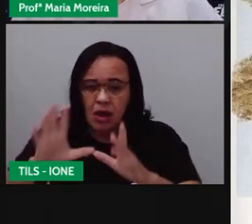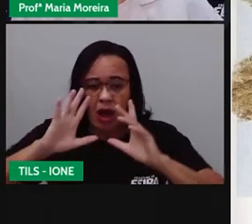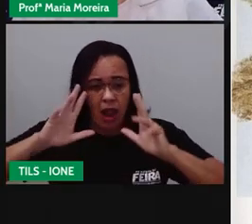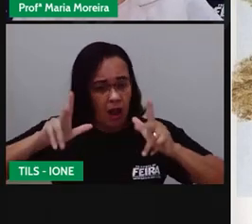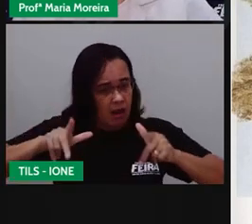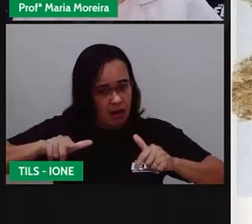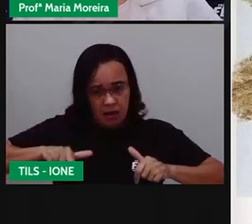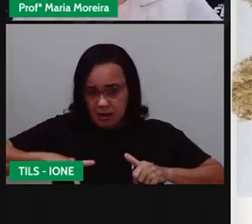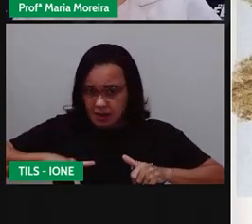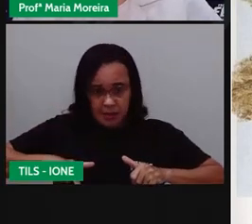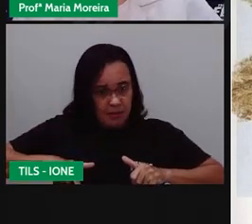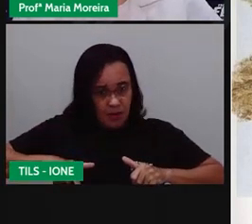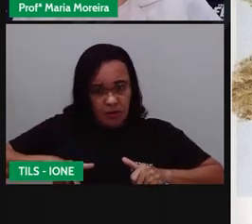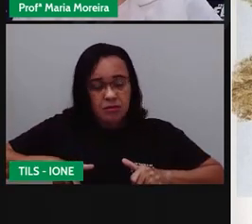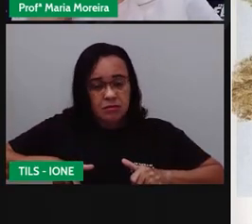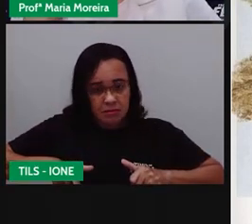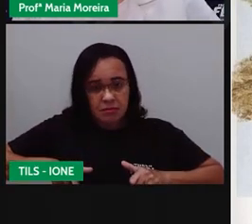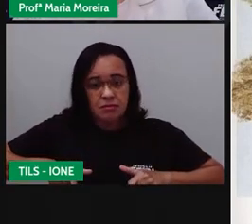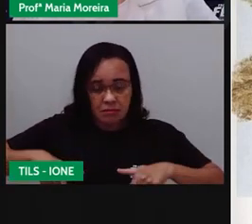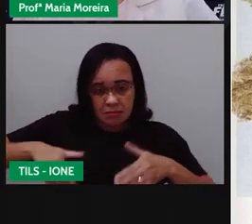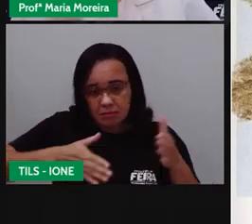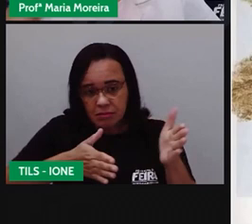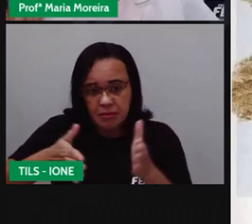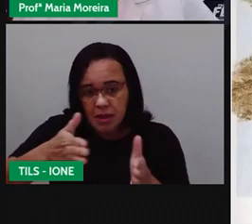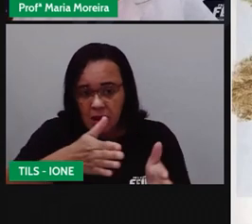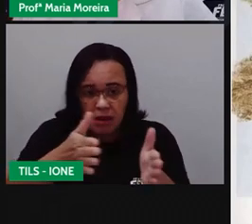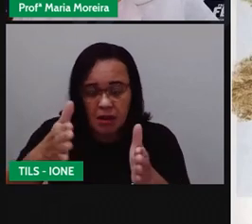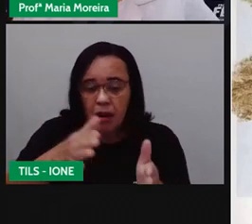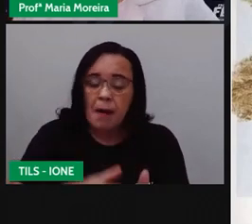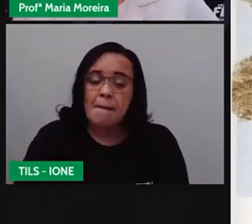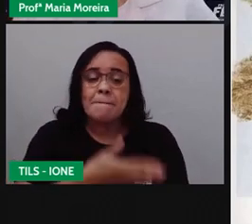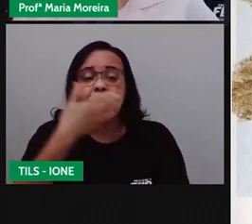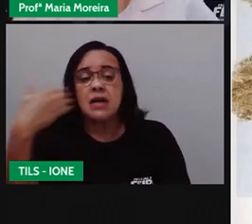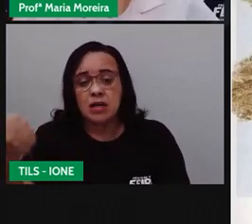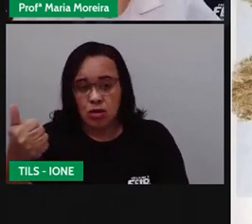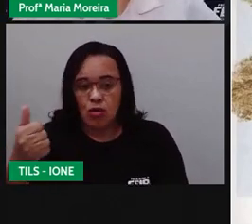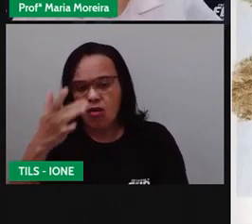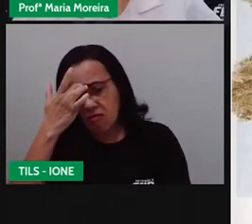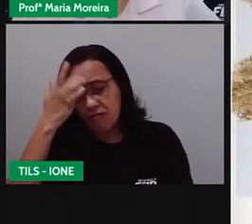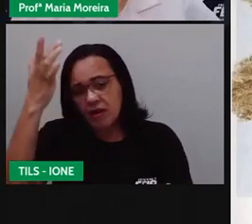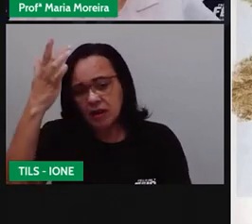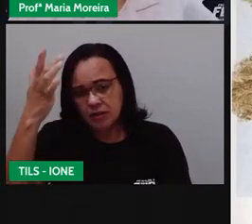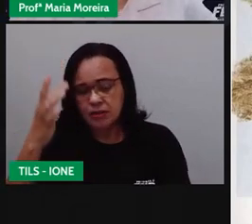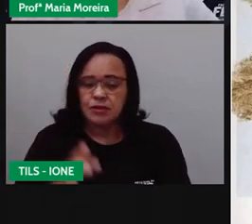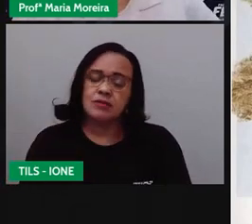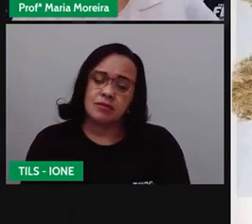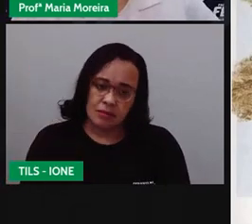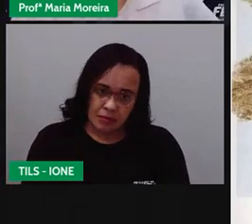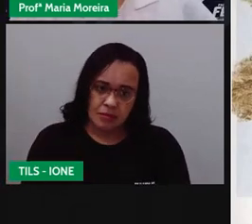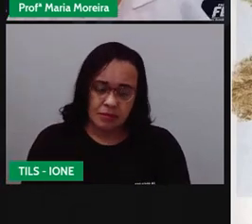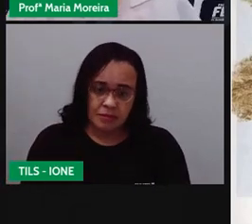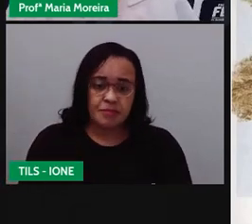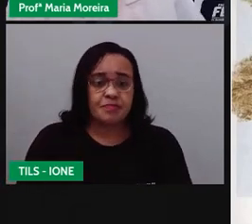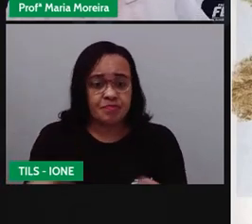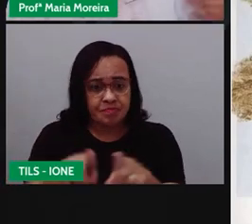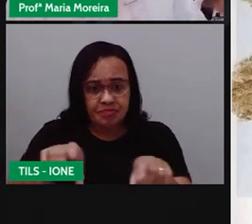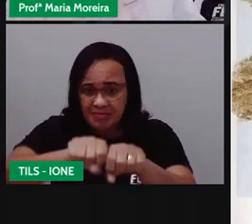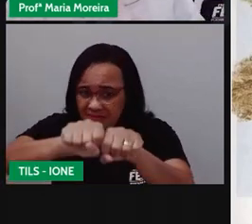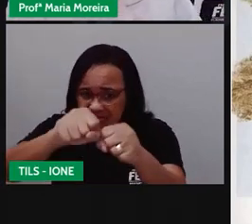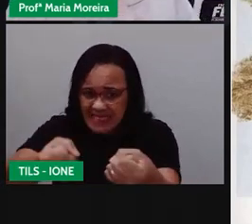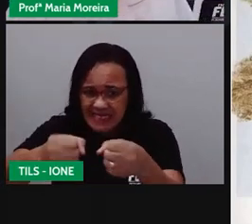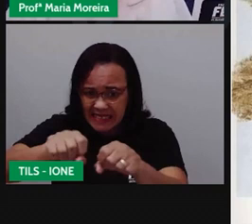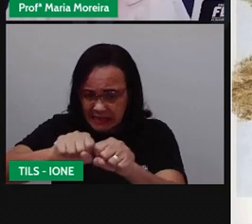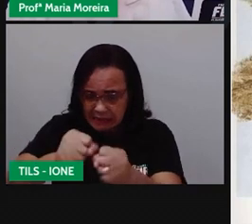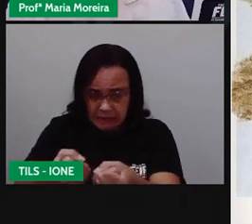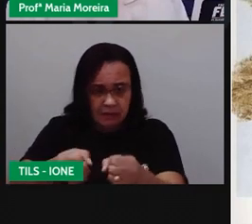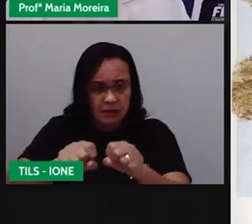calçado, esse transporte ele ia passar o quê? Com maior facilidade, tá? E não iria quebrar, né? Esses meios